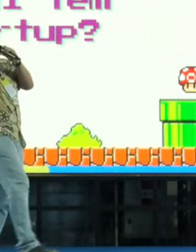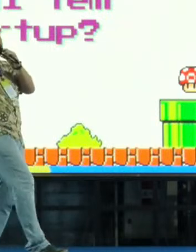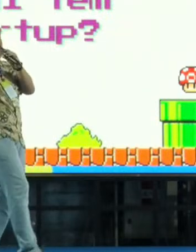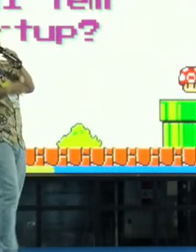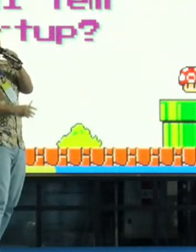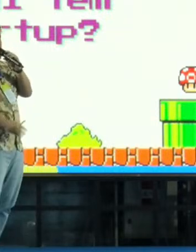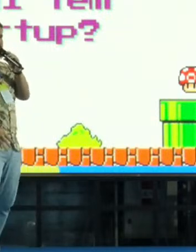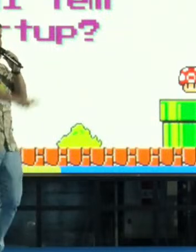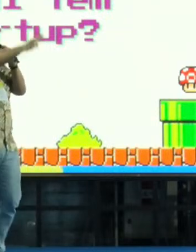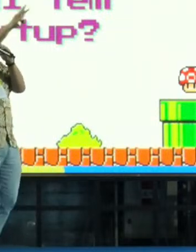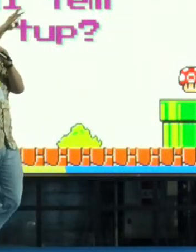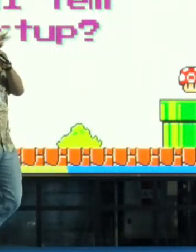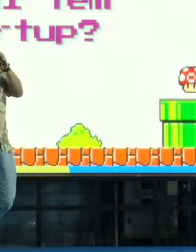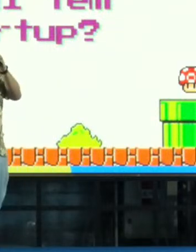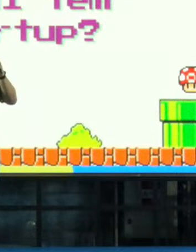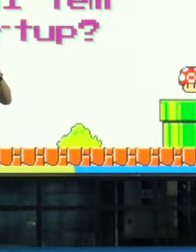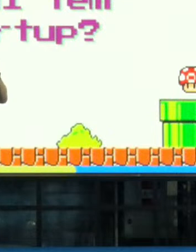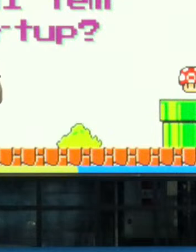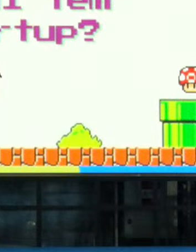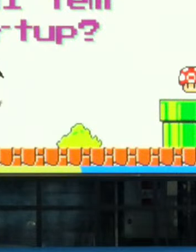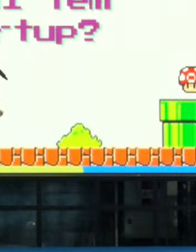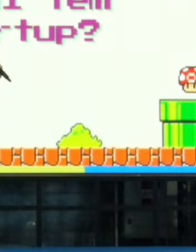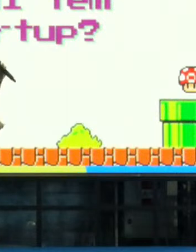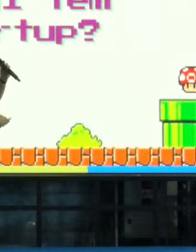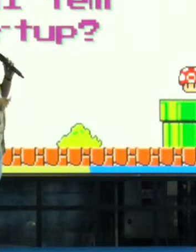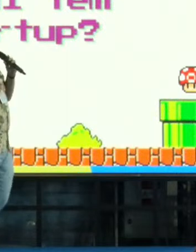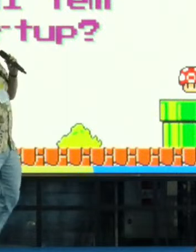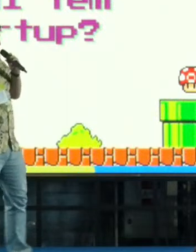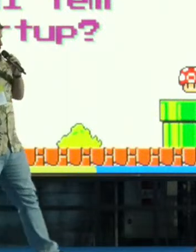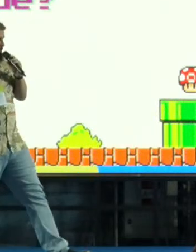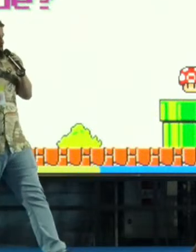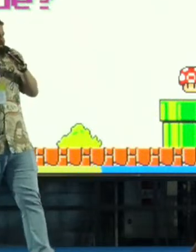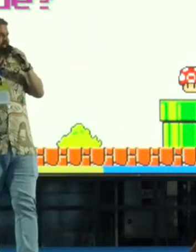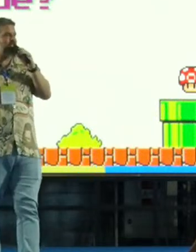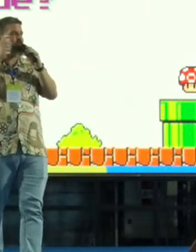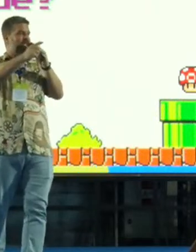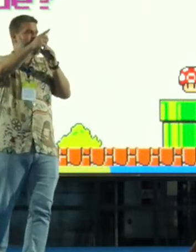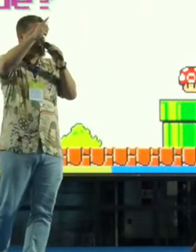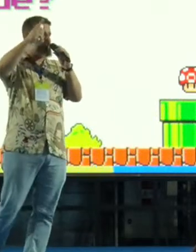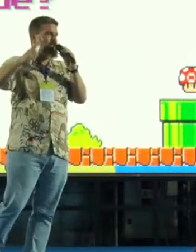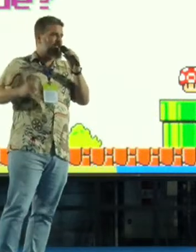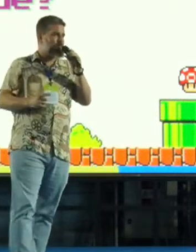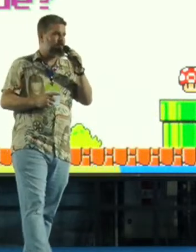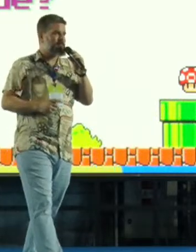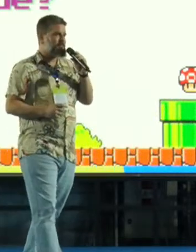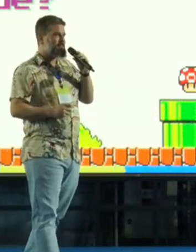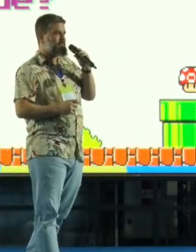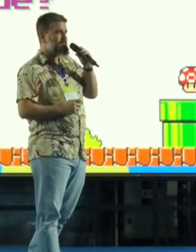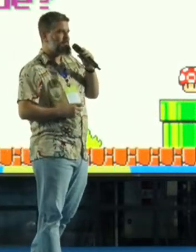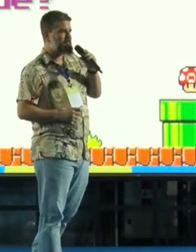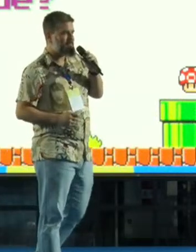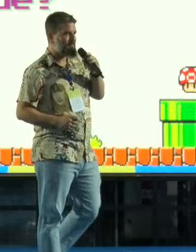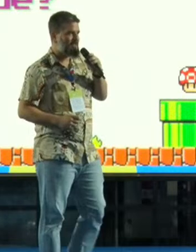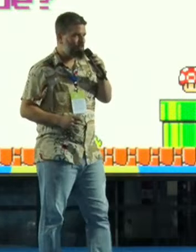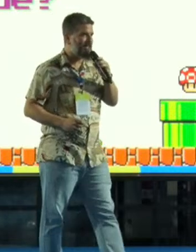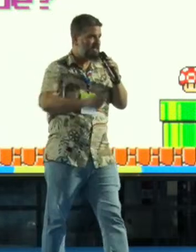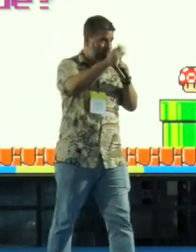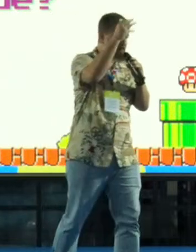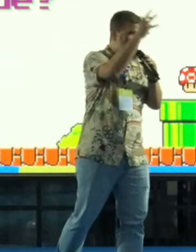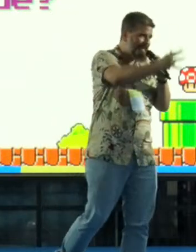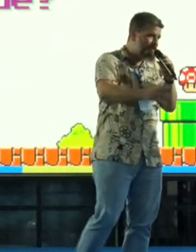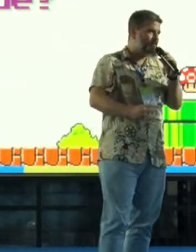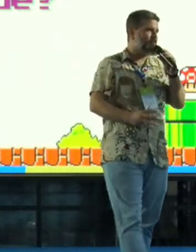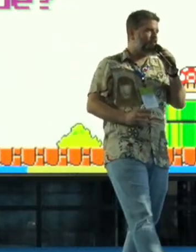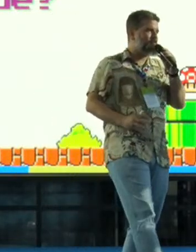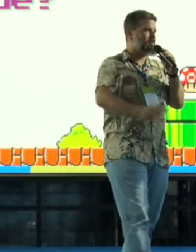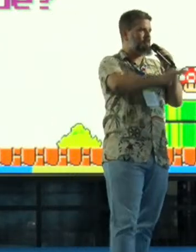ser contigo que eu vou falar hoje aqui. Só tem tu mesmo aqui. Vamos embora. Pra que tu quer criar uma startup? Tu já tem.